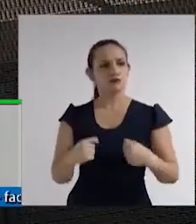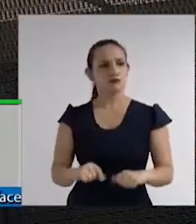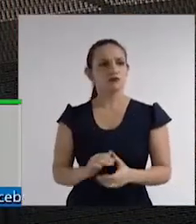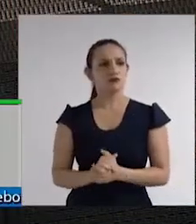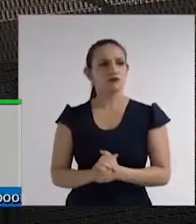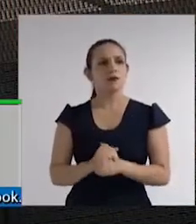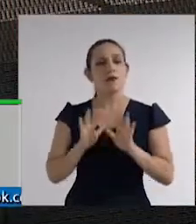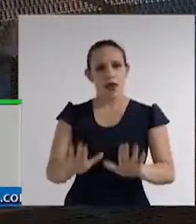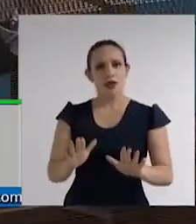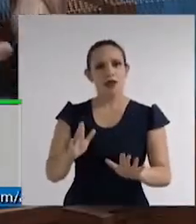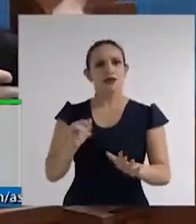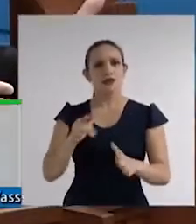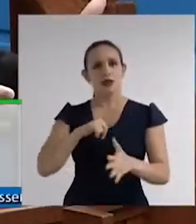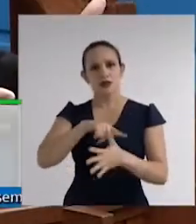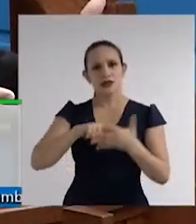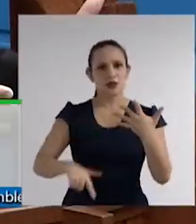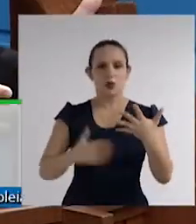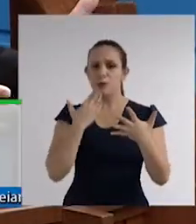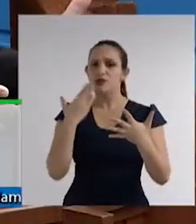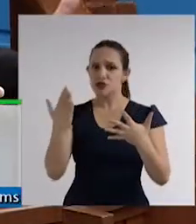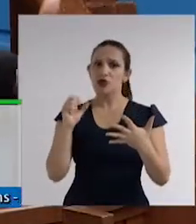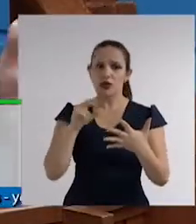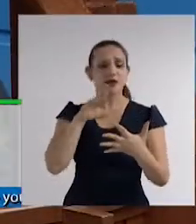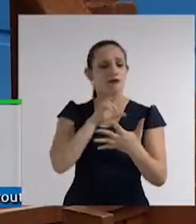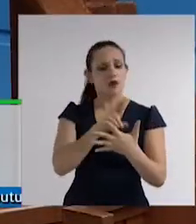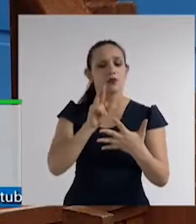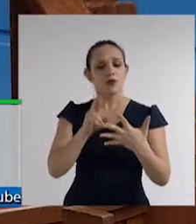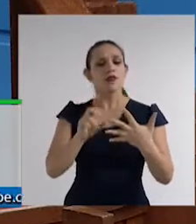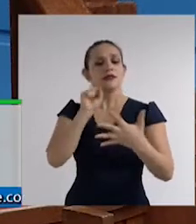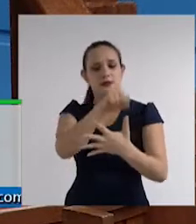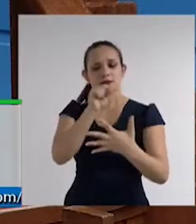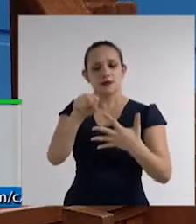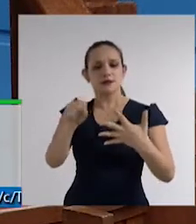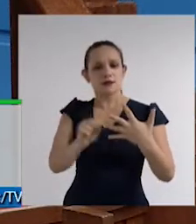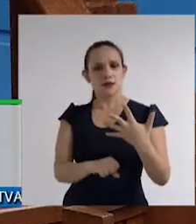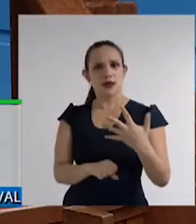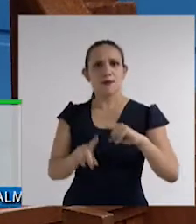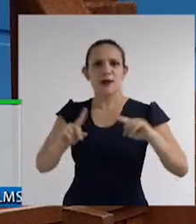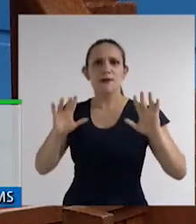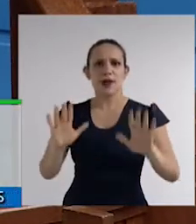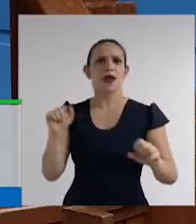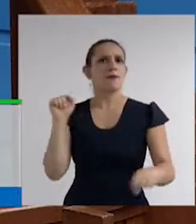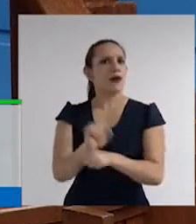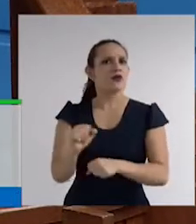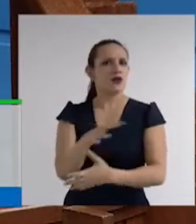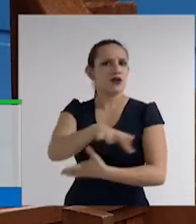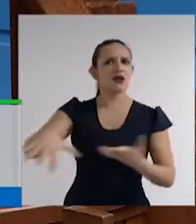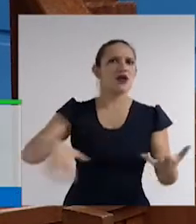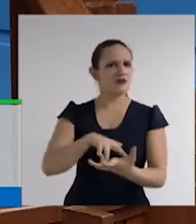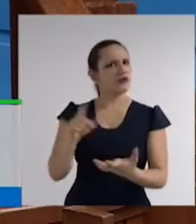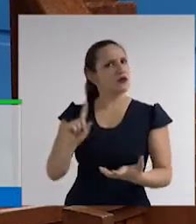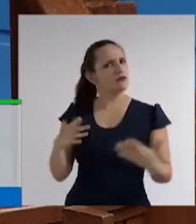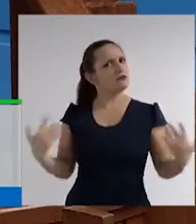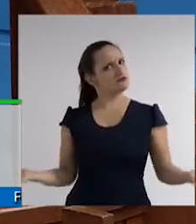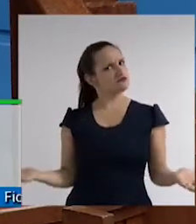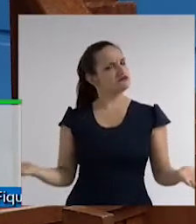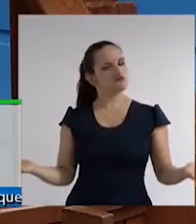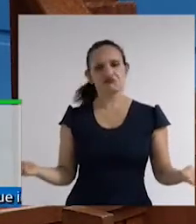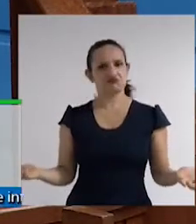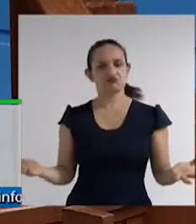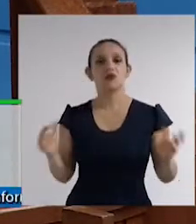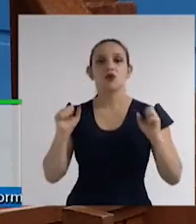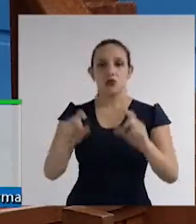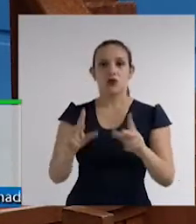5 itens, as medidas provisórias todas foram feitas, e aí não se para a greve. O governador Reinaldo Zambuja fez ao